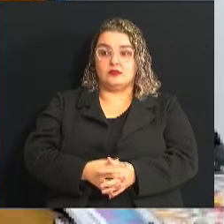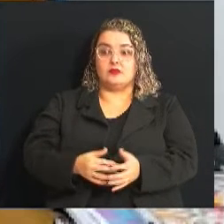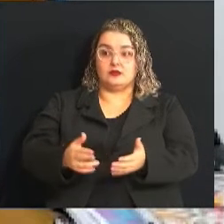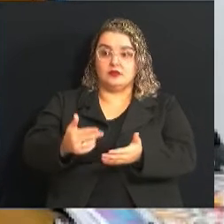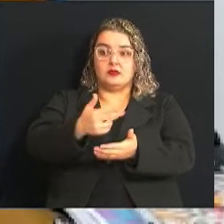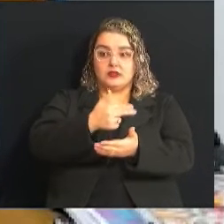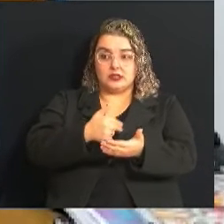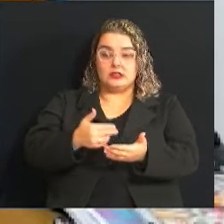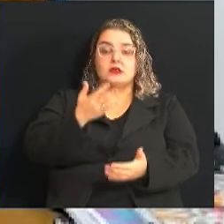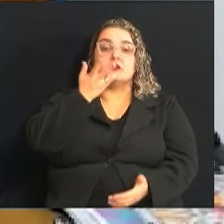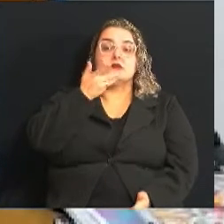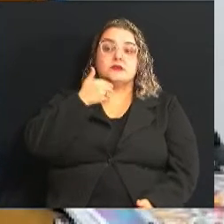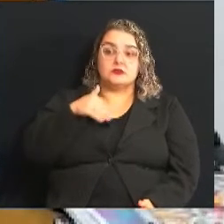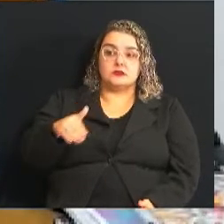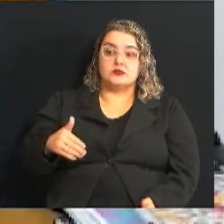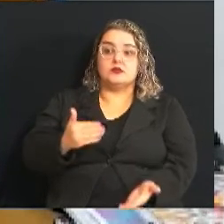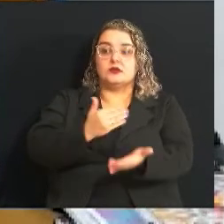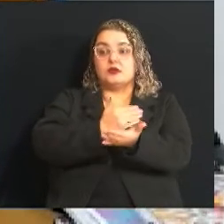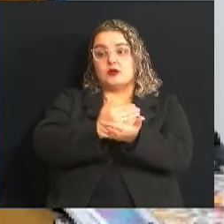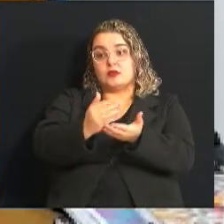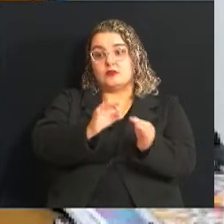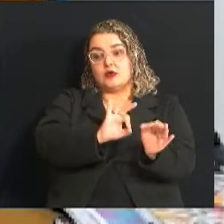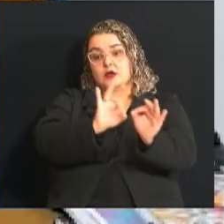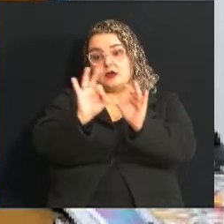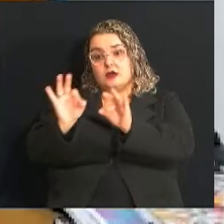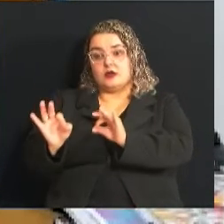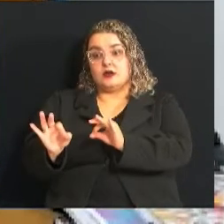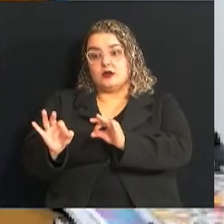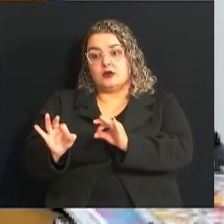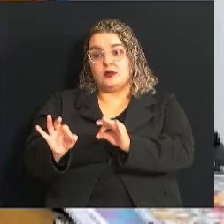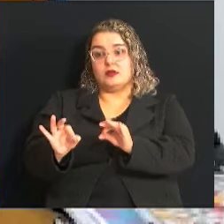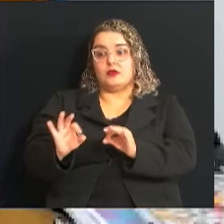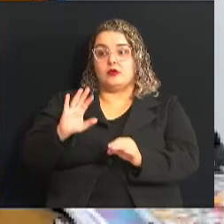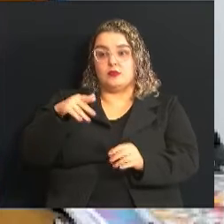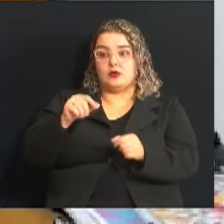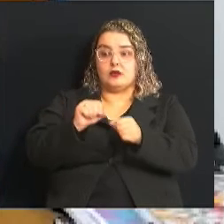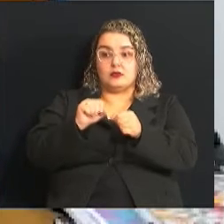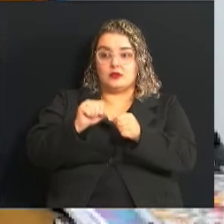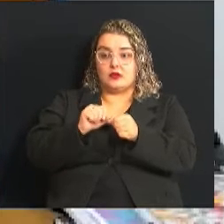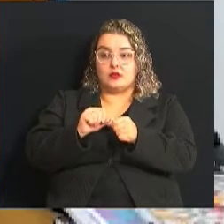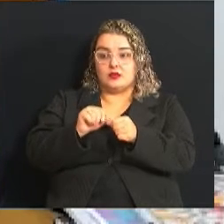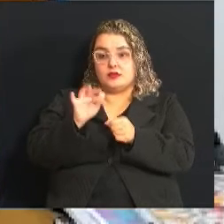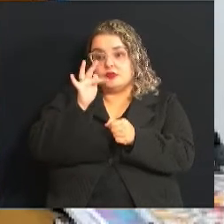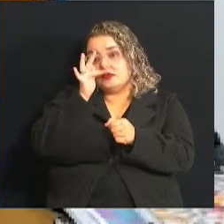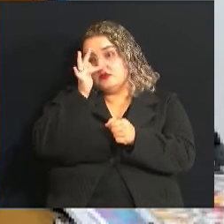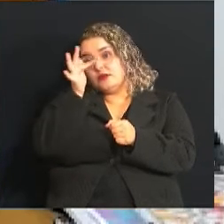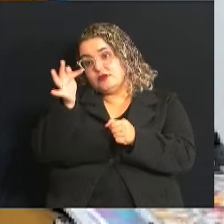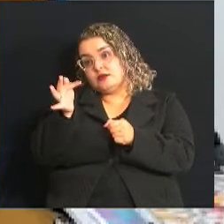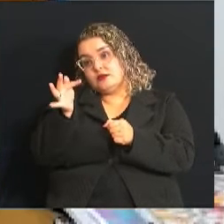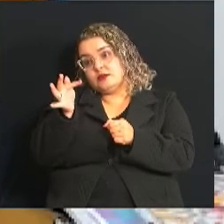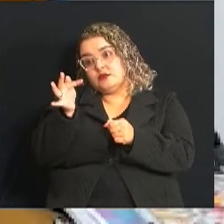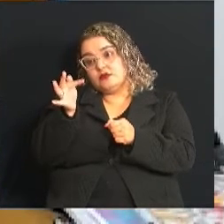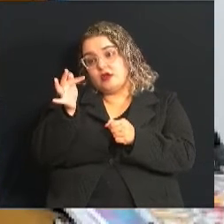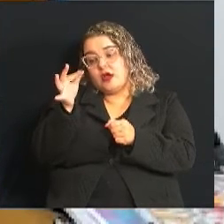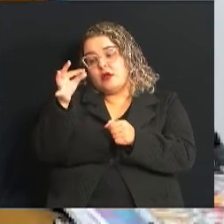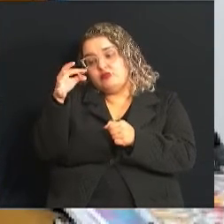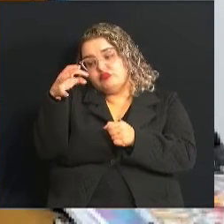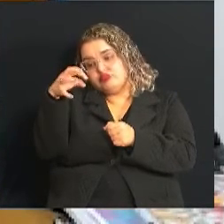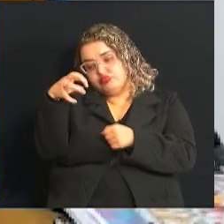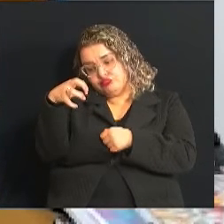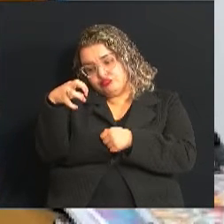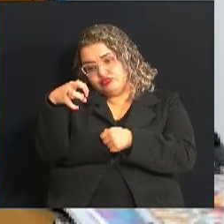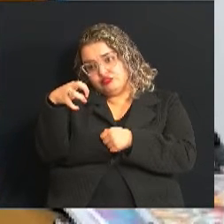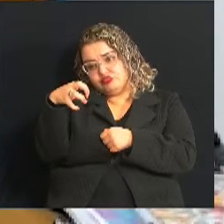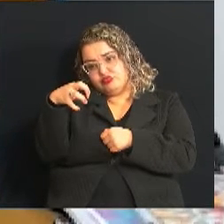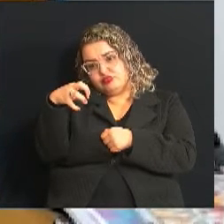crianças, no início do acompanhamento, até quando elas fazem desenho de uma florzinha ali, a florzinha triste, murcha assim